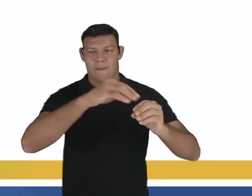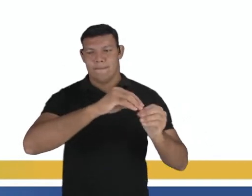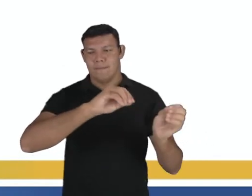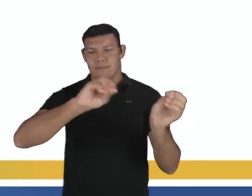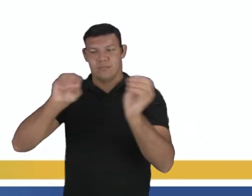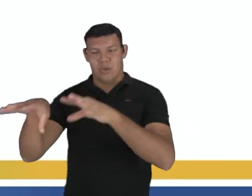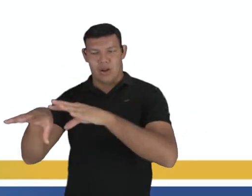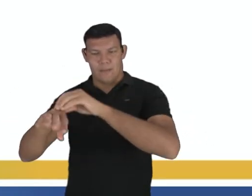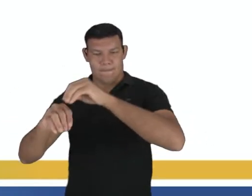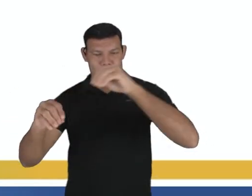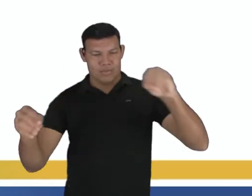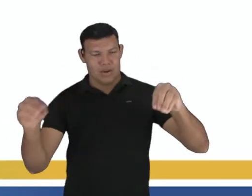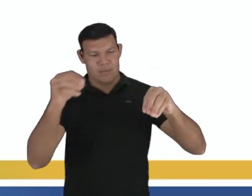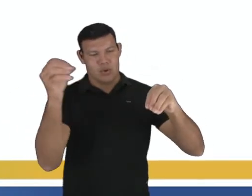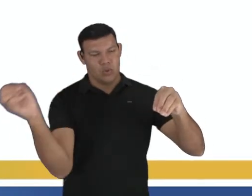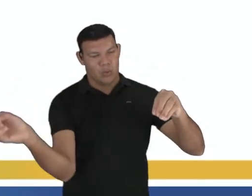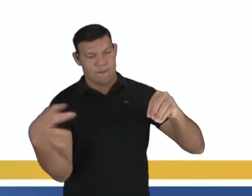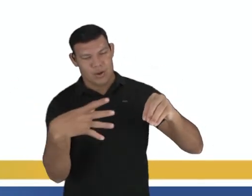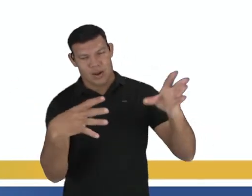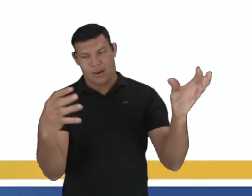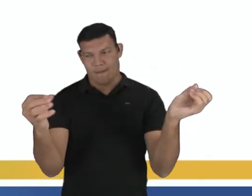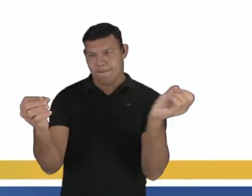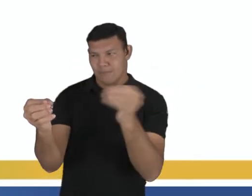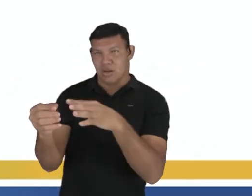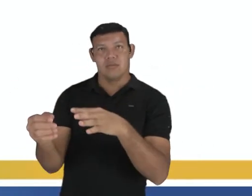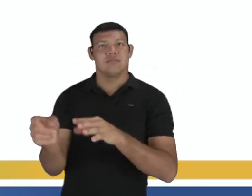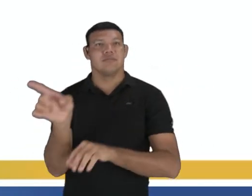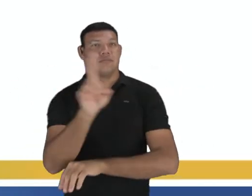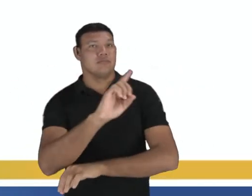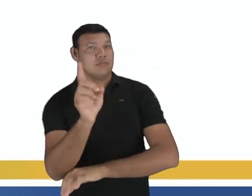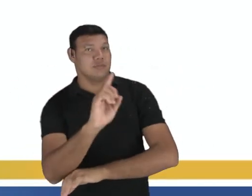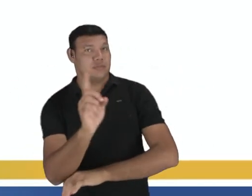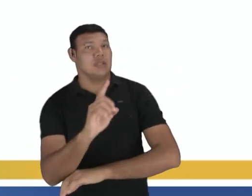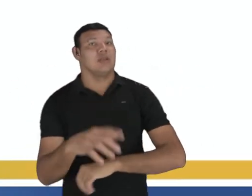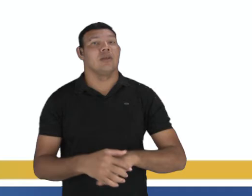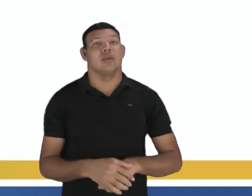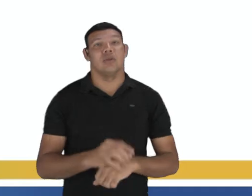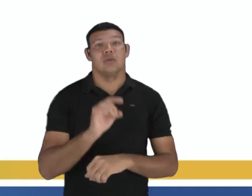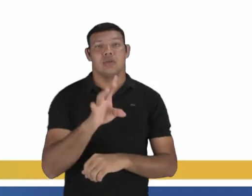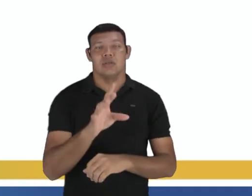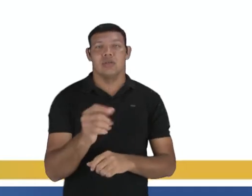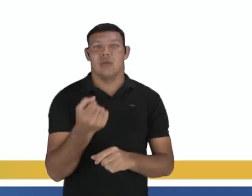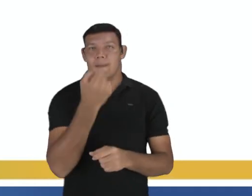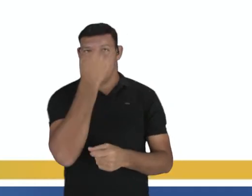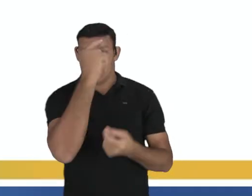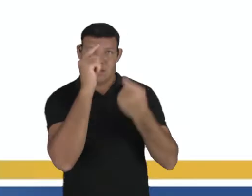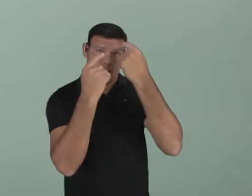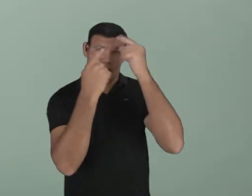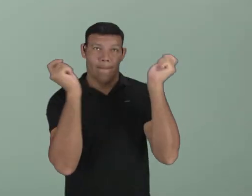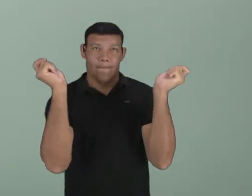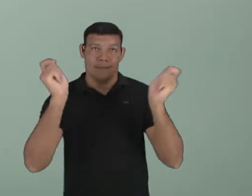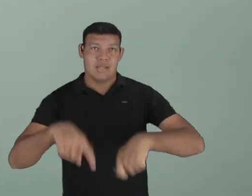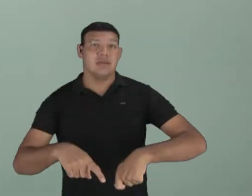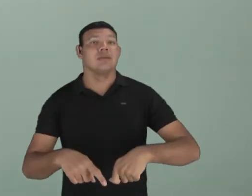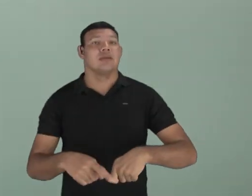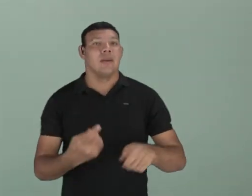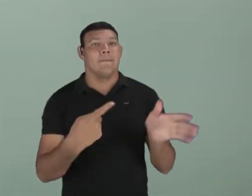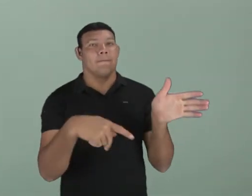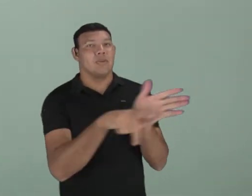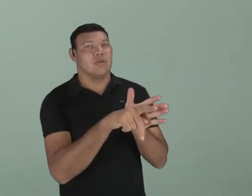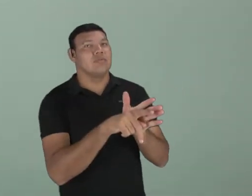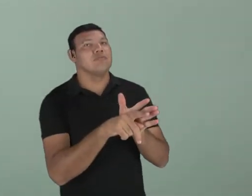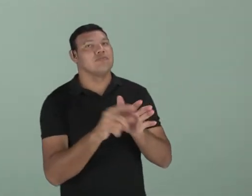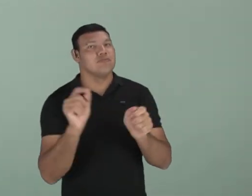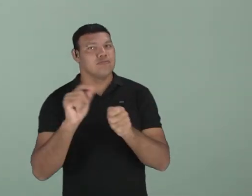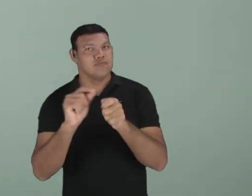conforme, conforme Paulo Freire. E qual é a definição desse operador aí? São aqueles que fazem referência a algo